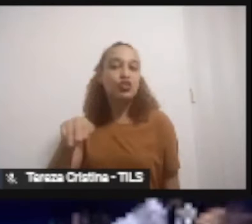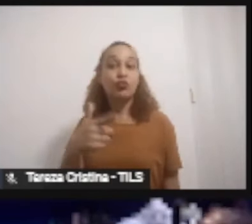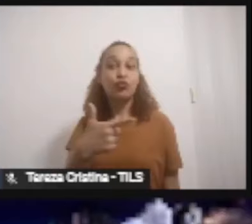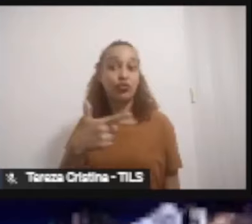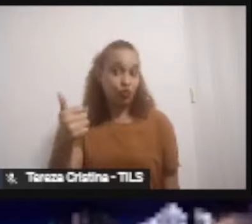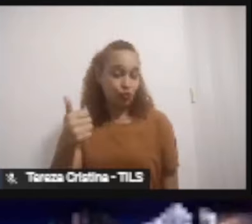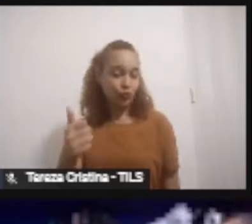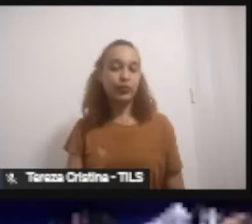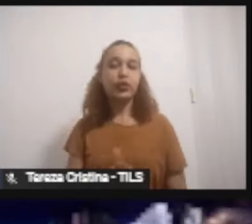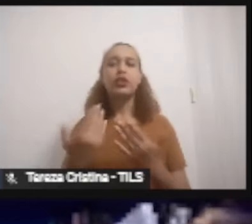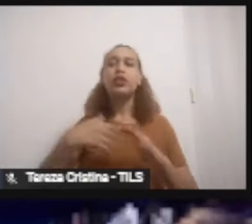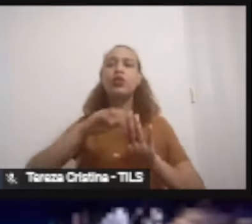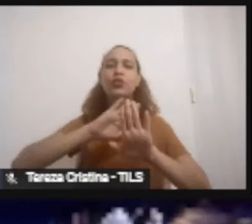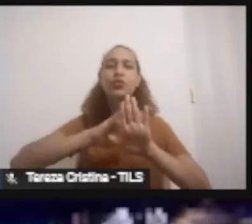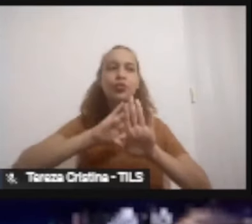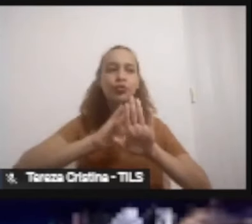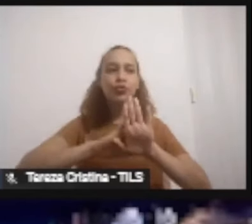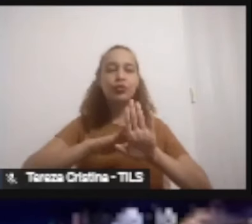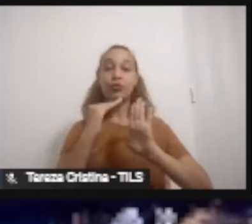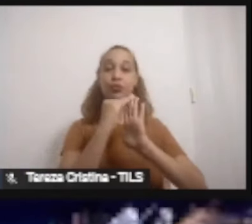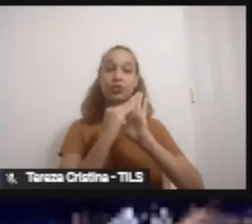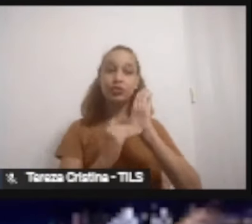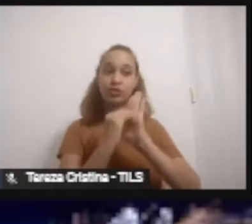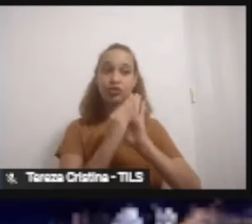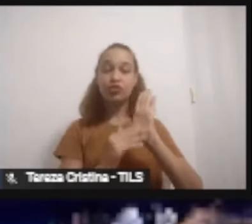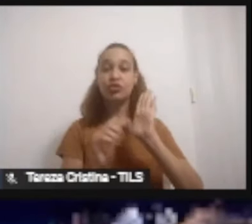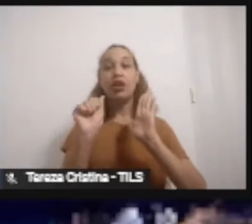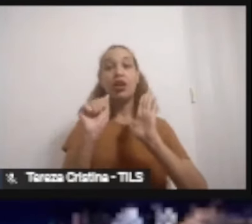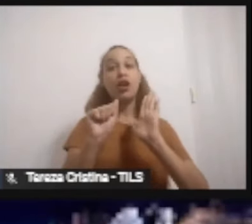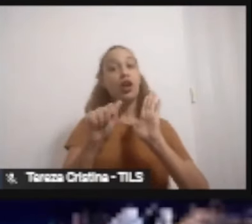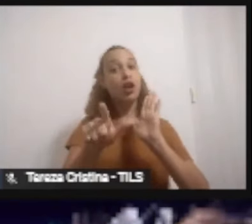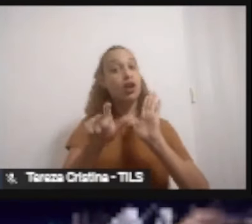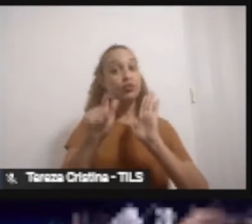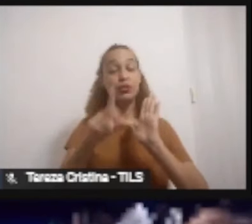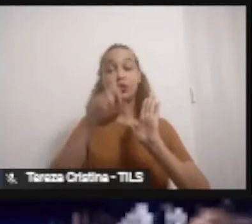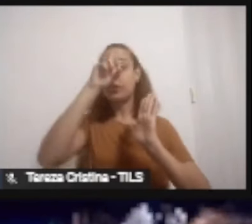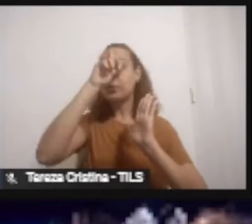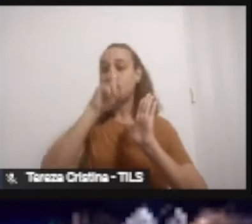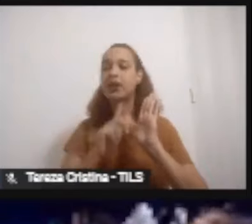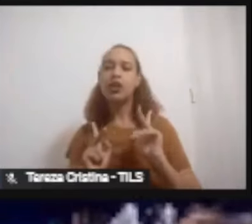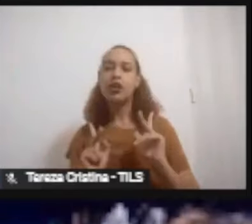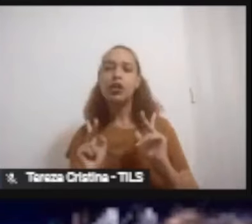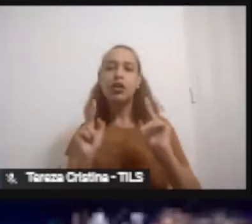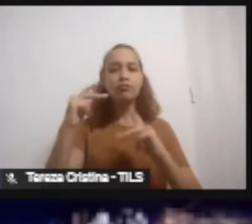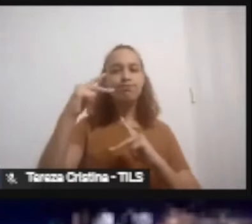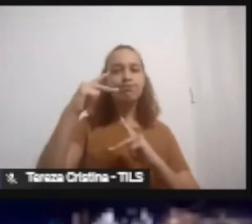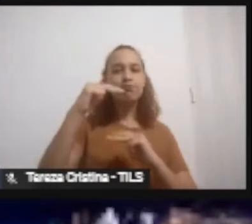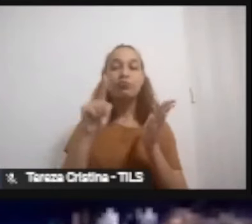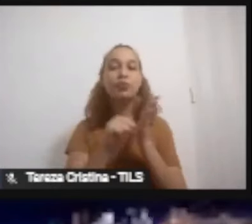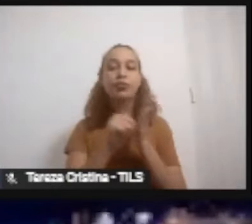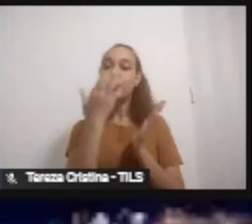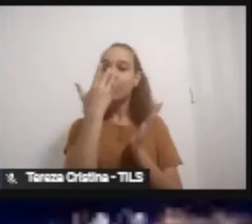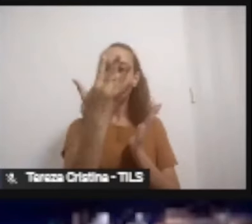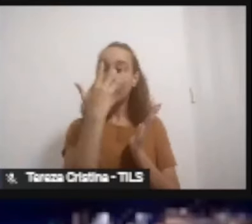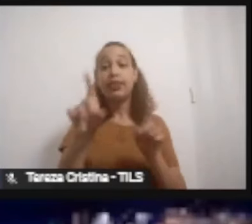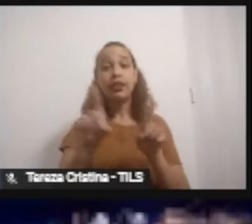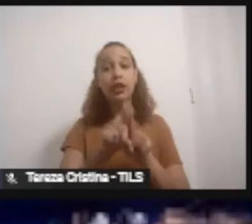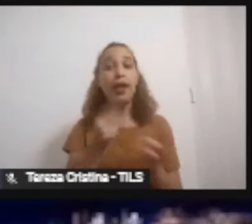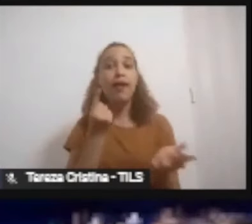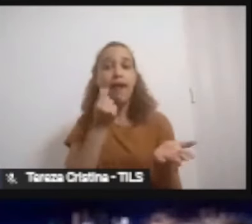Tem um fundo em tinta azul e amarelo e recortes de papel colorido com detalhes em lápis.